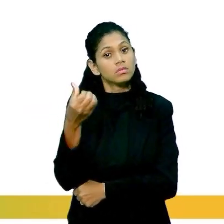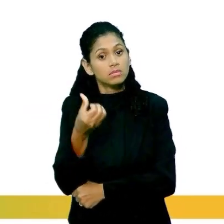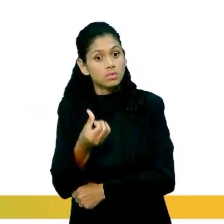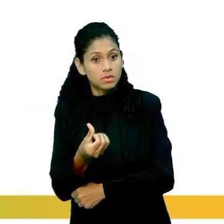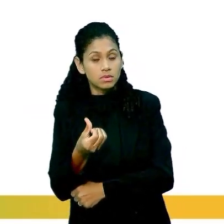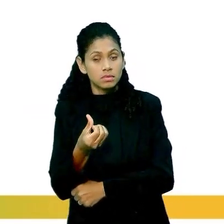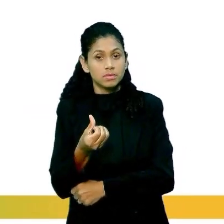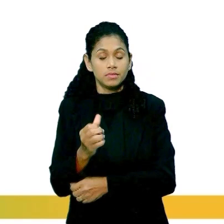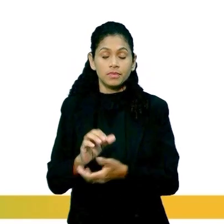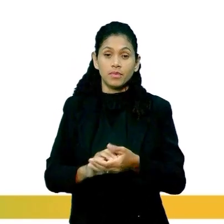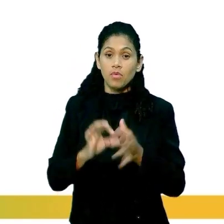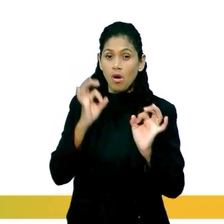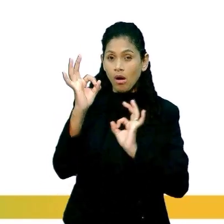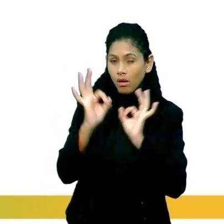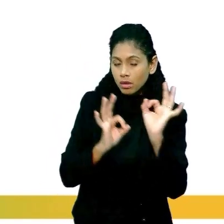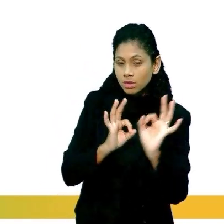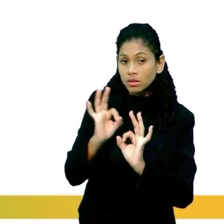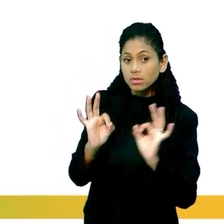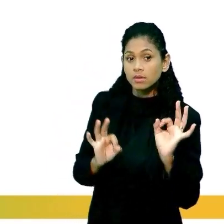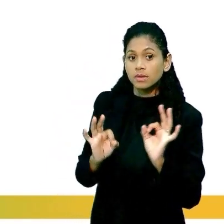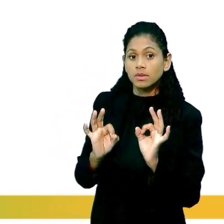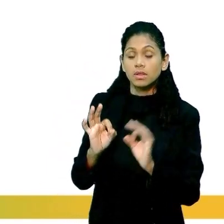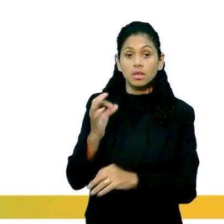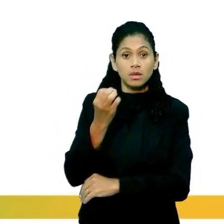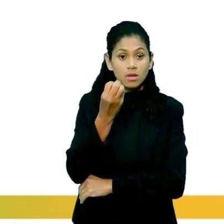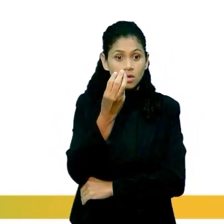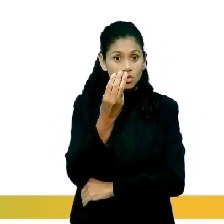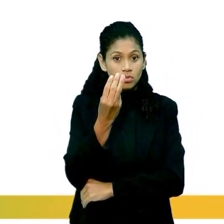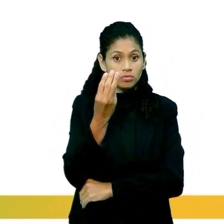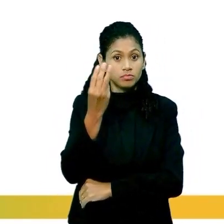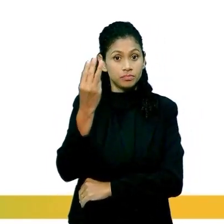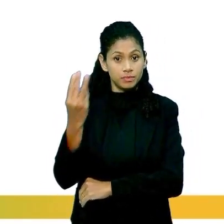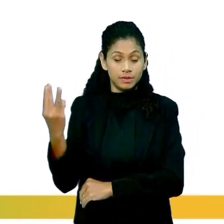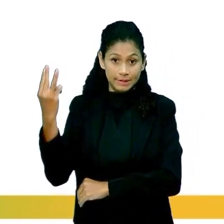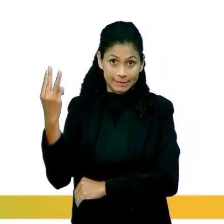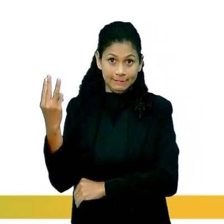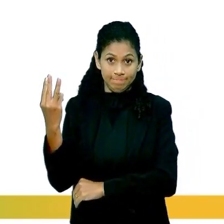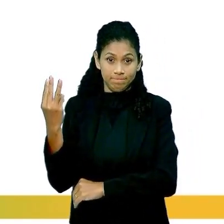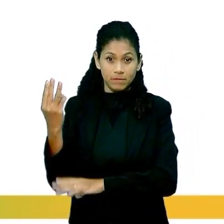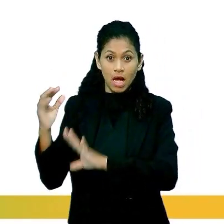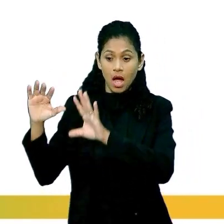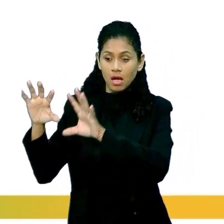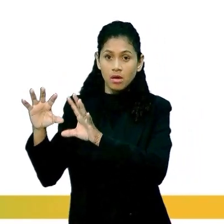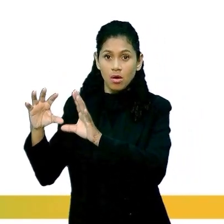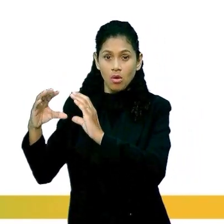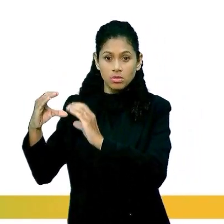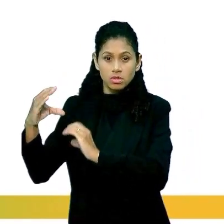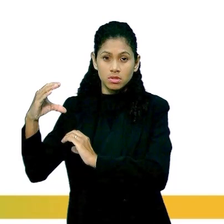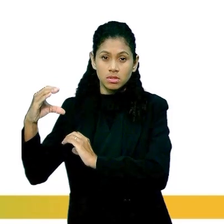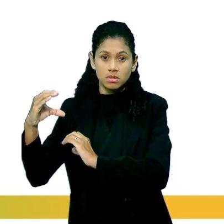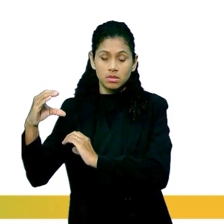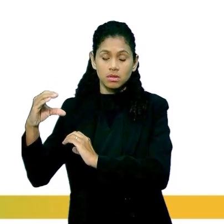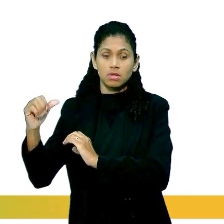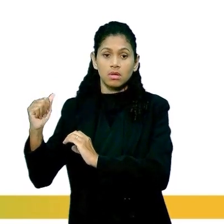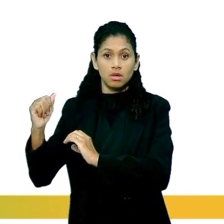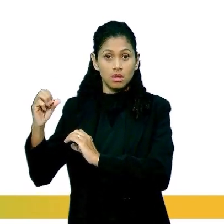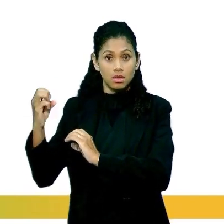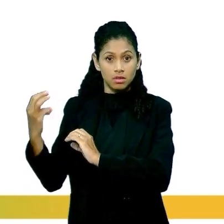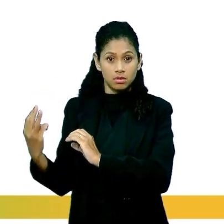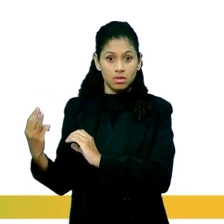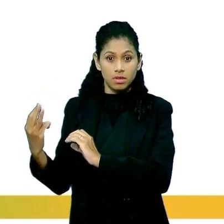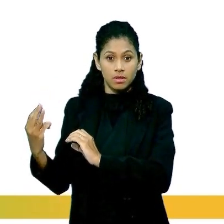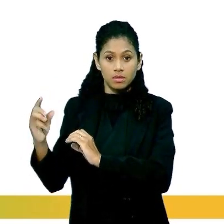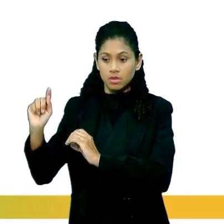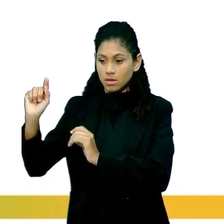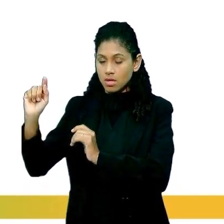então? Basta que eu pegue o número 3 do cálcio e troque ele de lugar. Então agora eu tenho 3